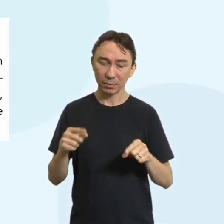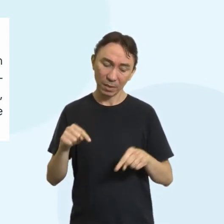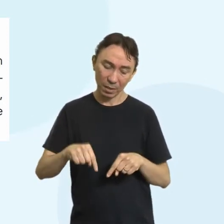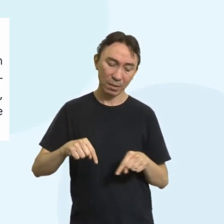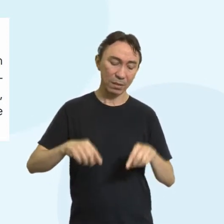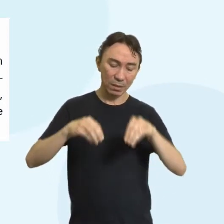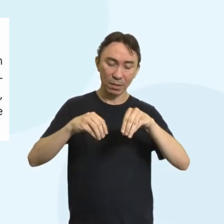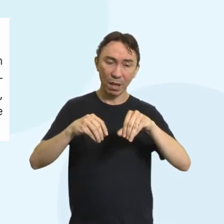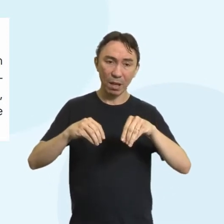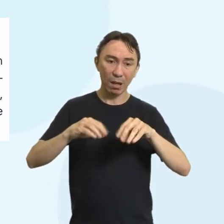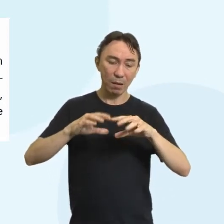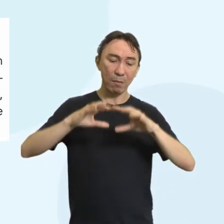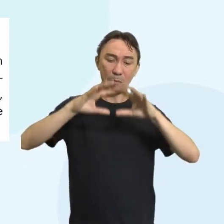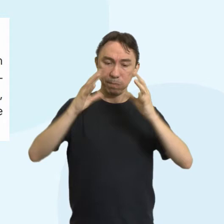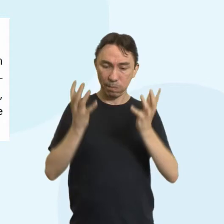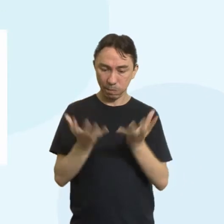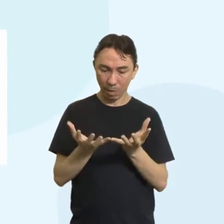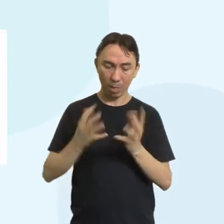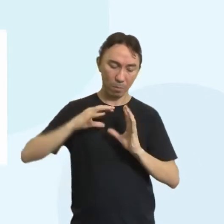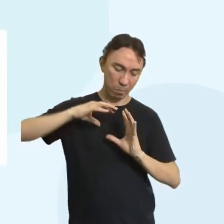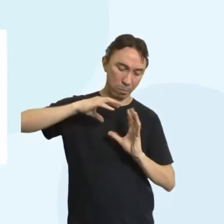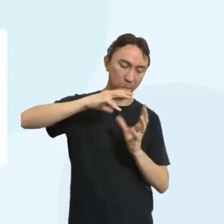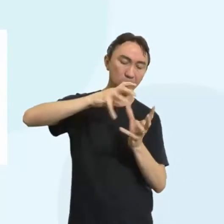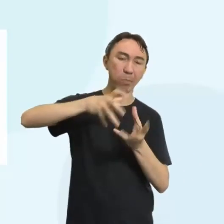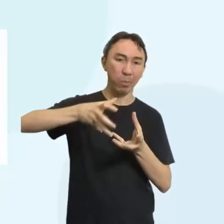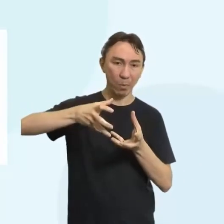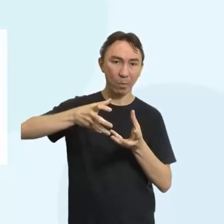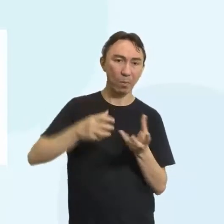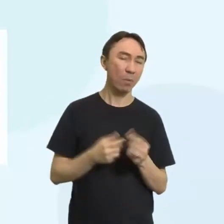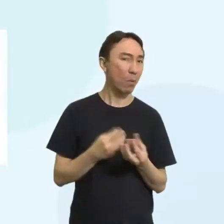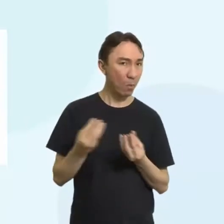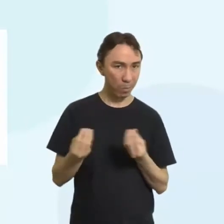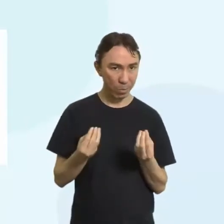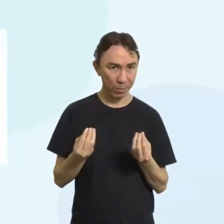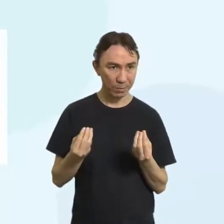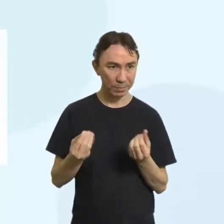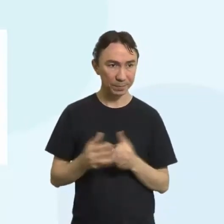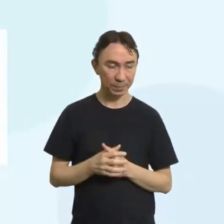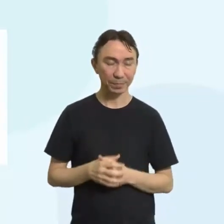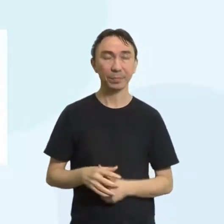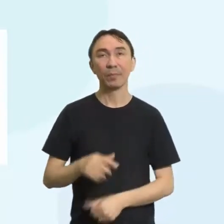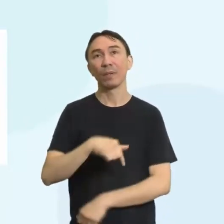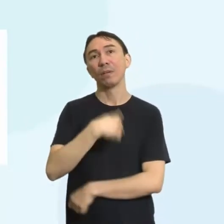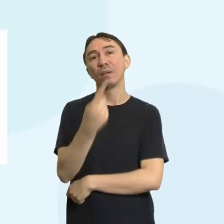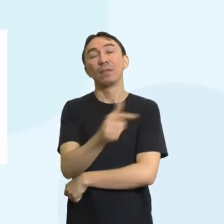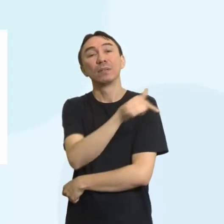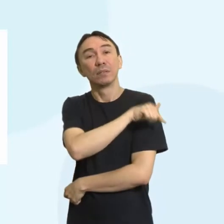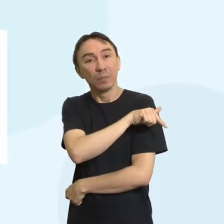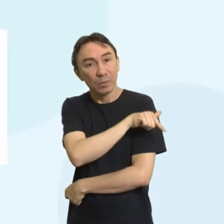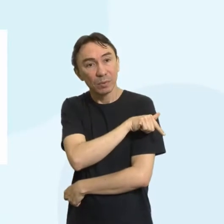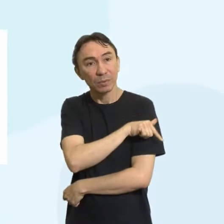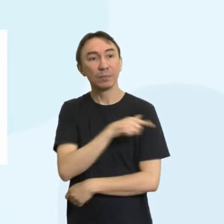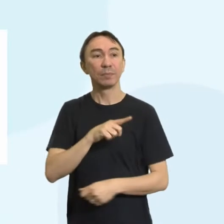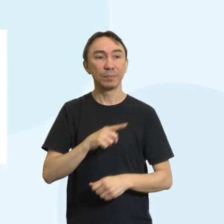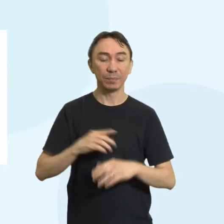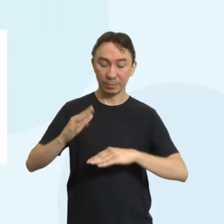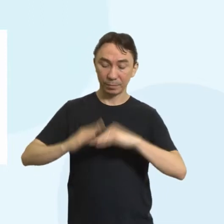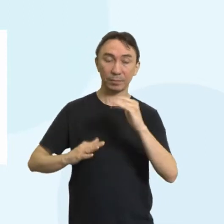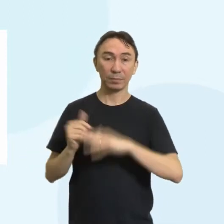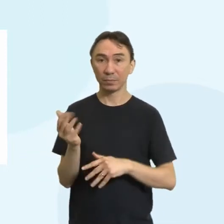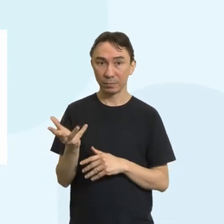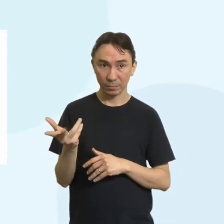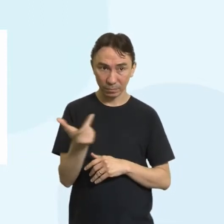planeta. No 7º ano, que é o próximo slide, nós temos a seguinte habilidade: identificar,